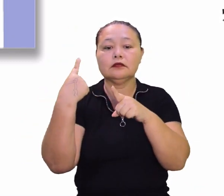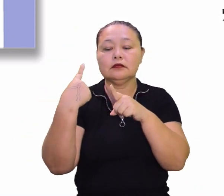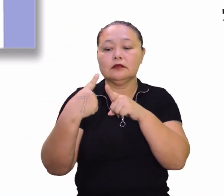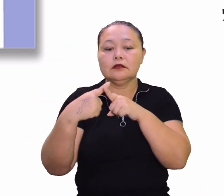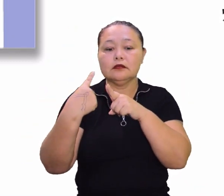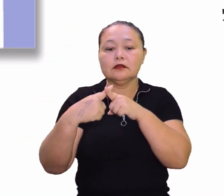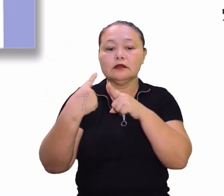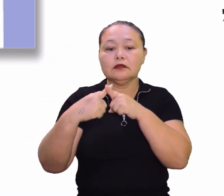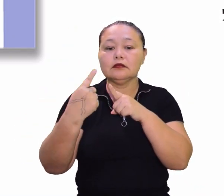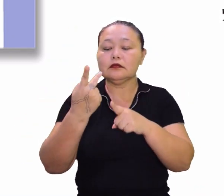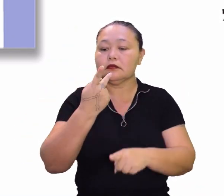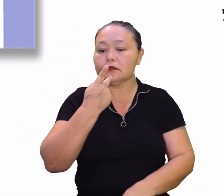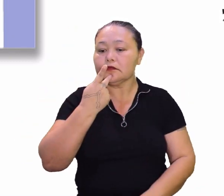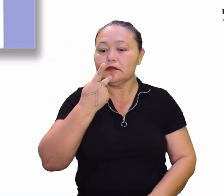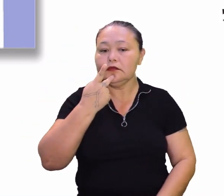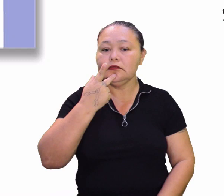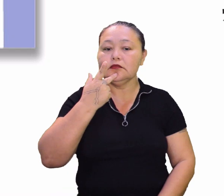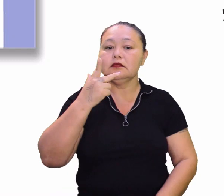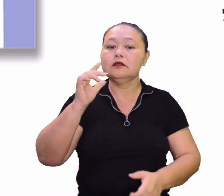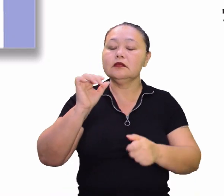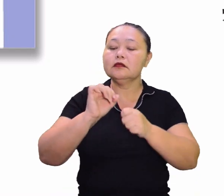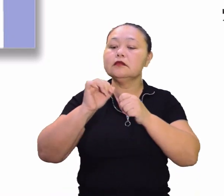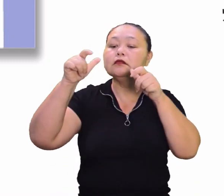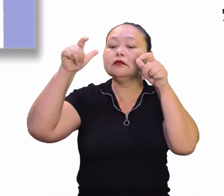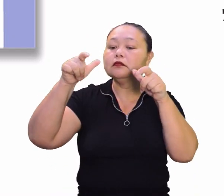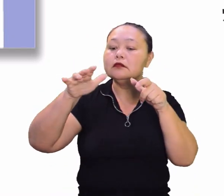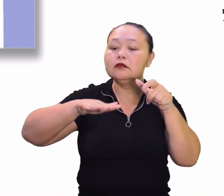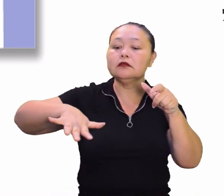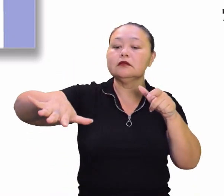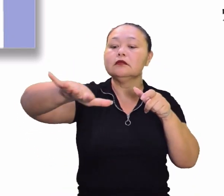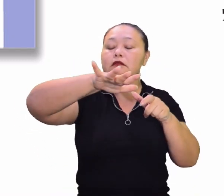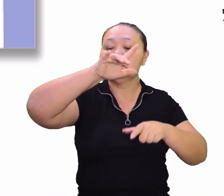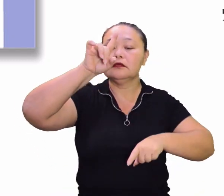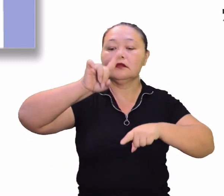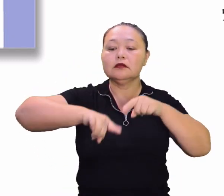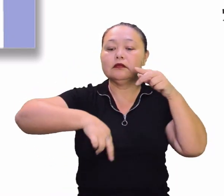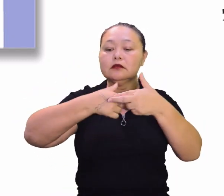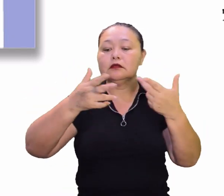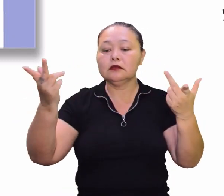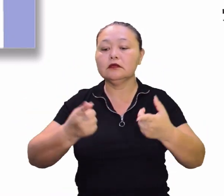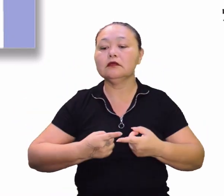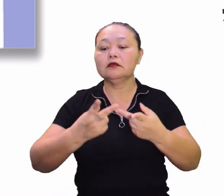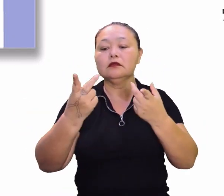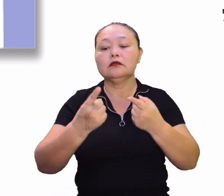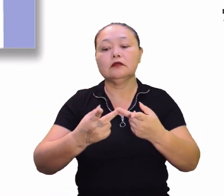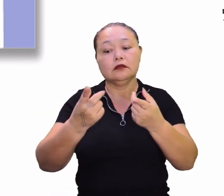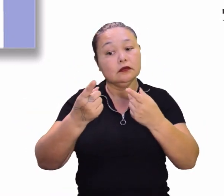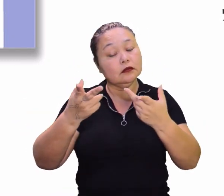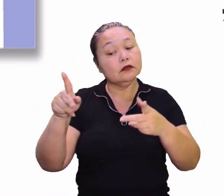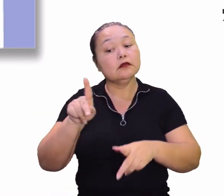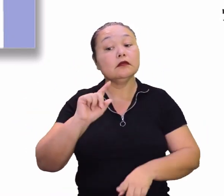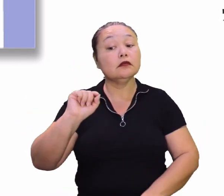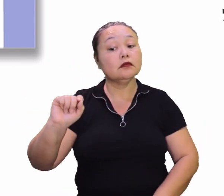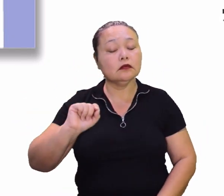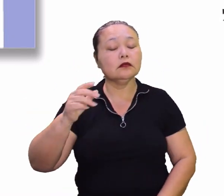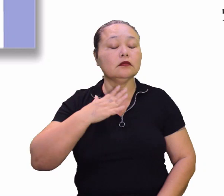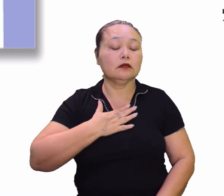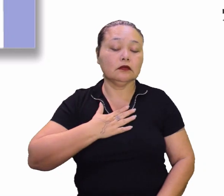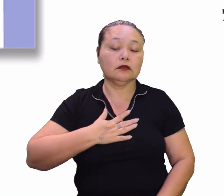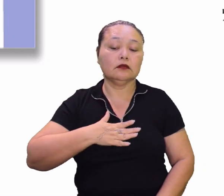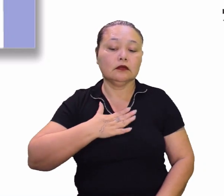porque nós vamos falar das plataformas de exportação. Professor, o que é isso? Calma, vamos ver com